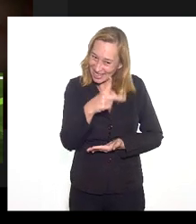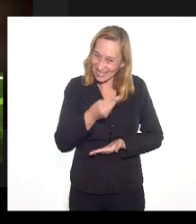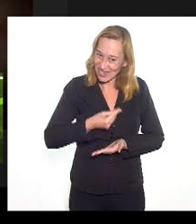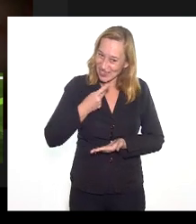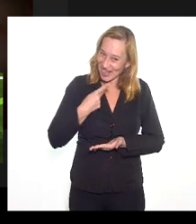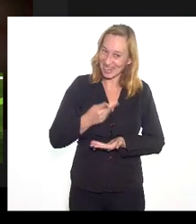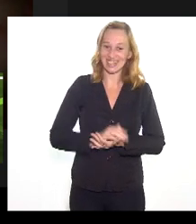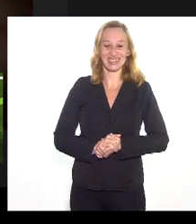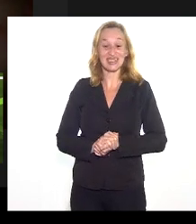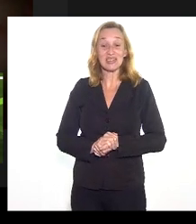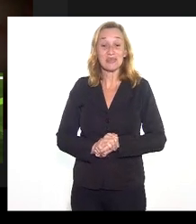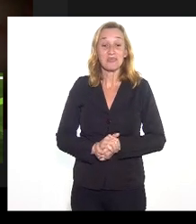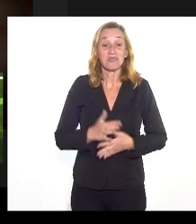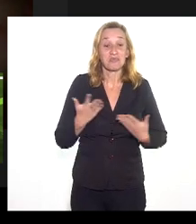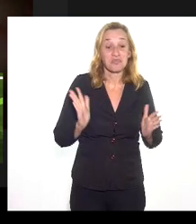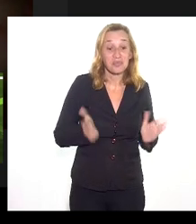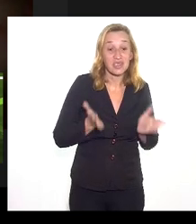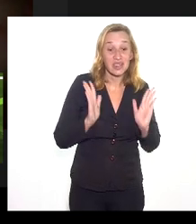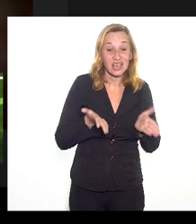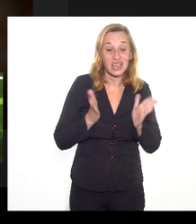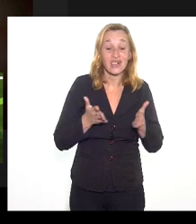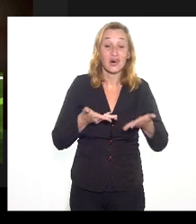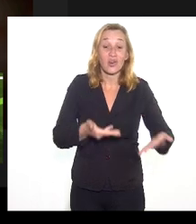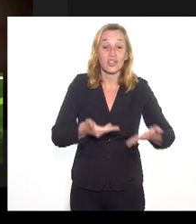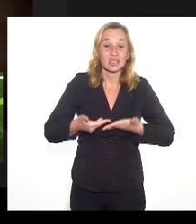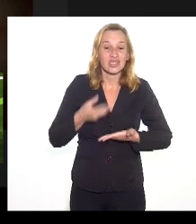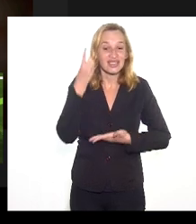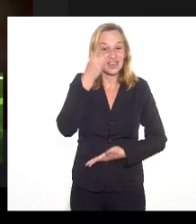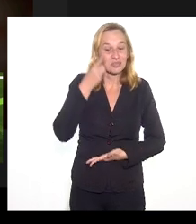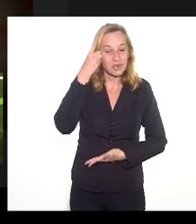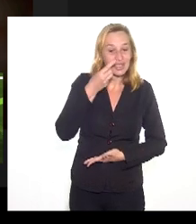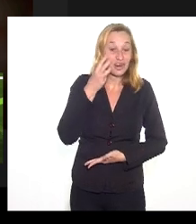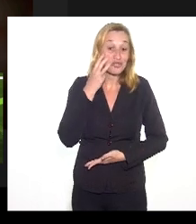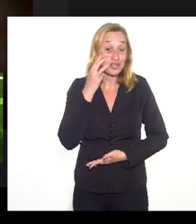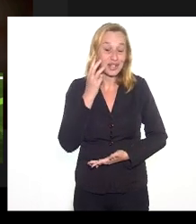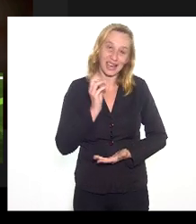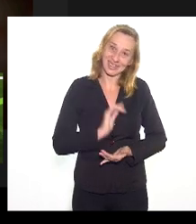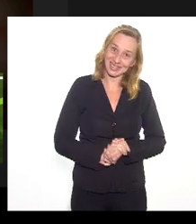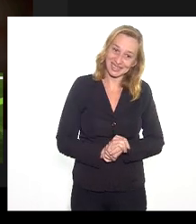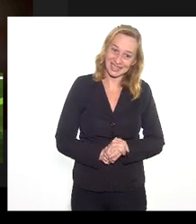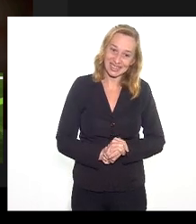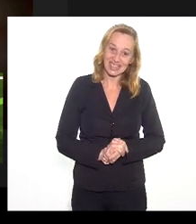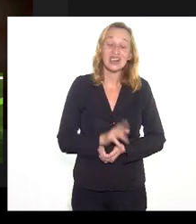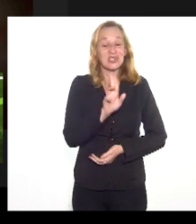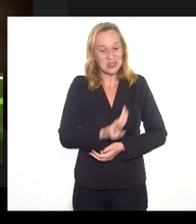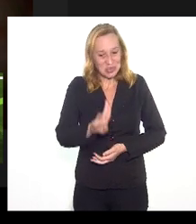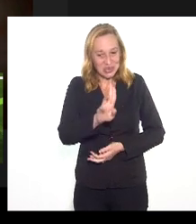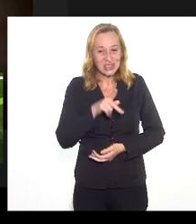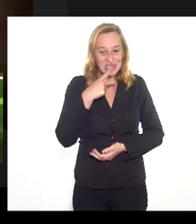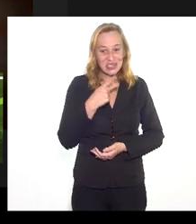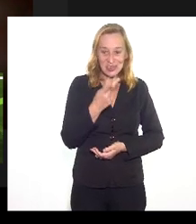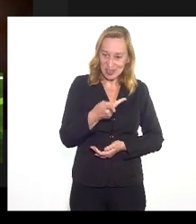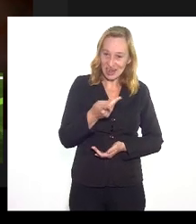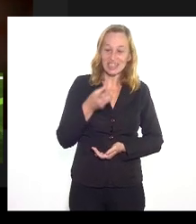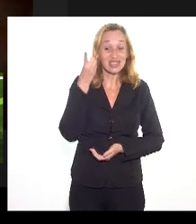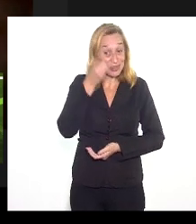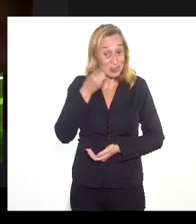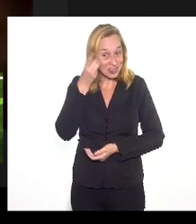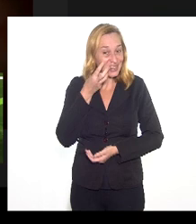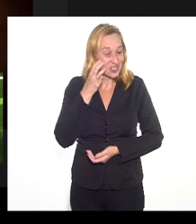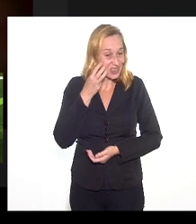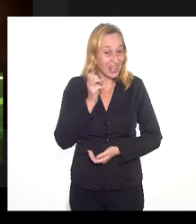fala. Agora eu vou convidar o deputado Valdec Carneiro a fazer uso da sua fala. O deputado Valdec